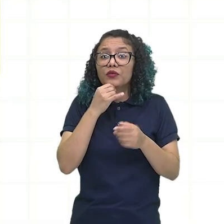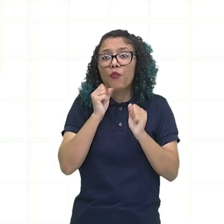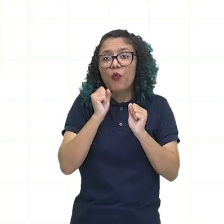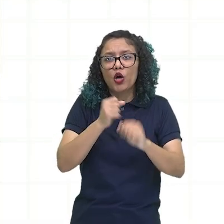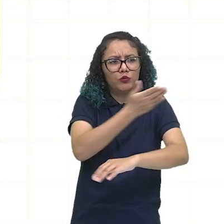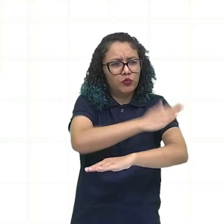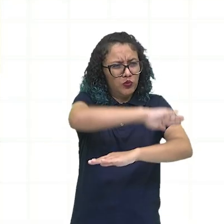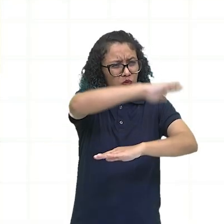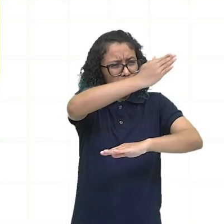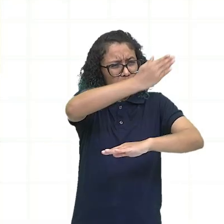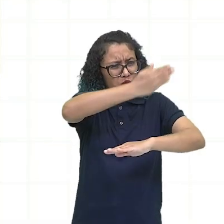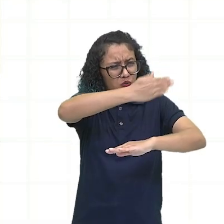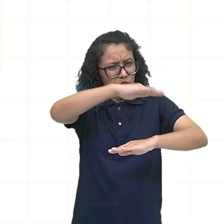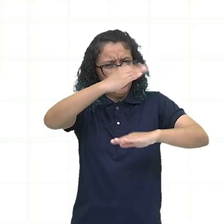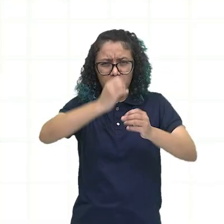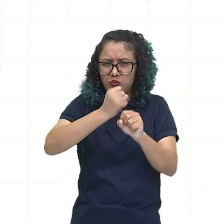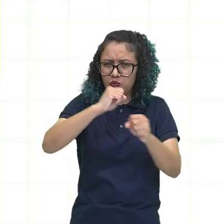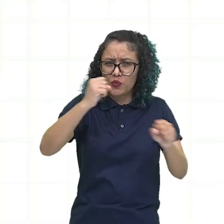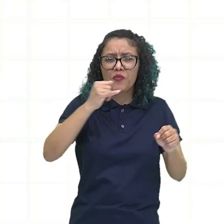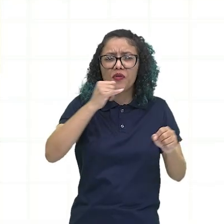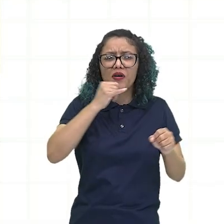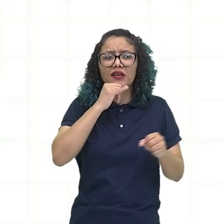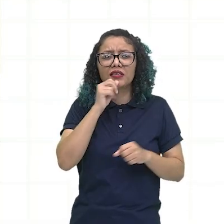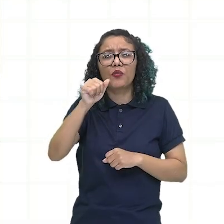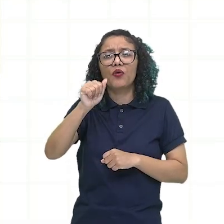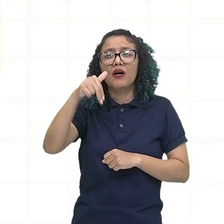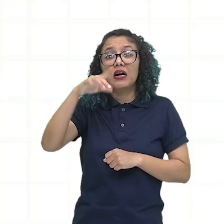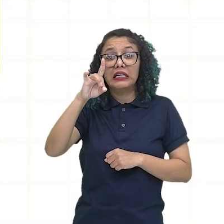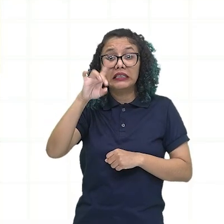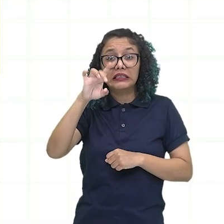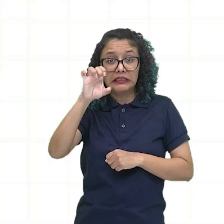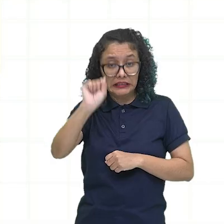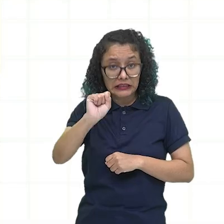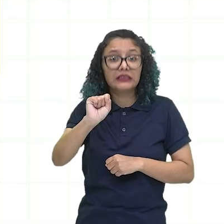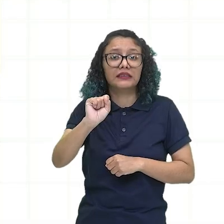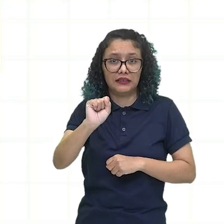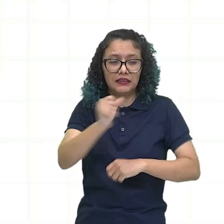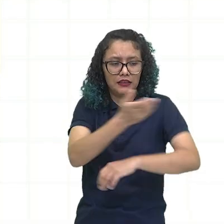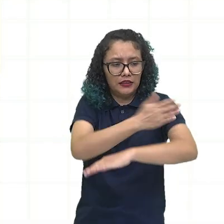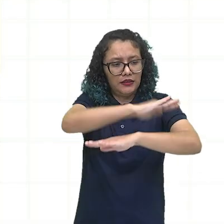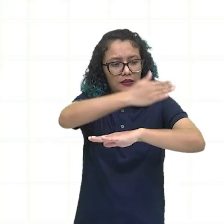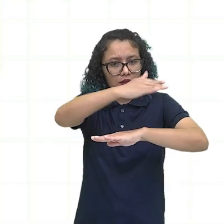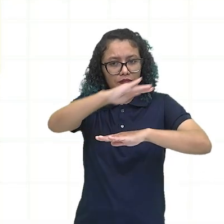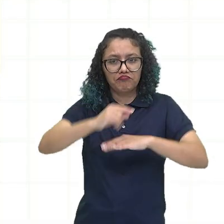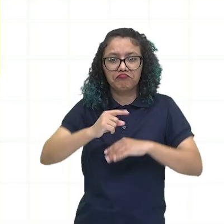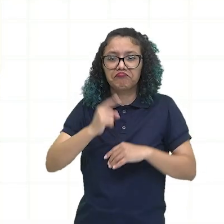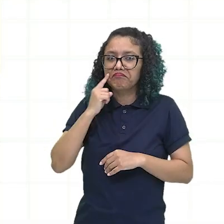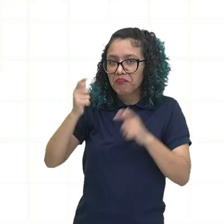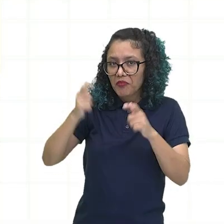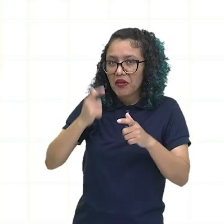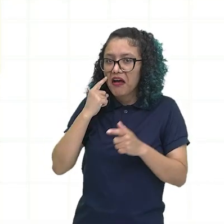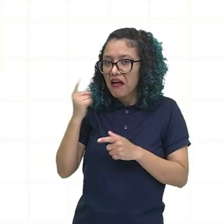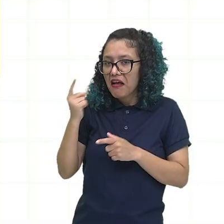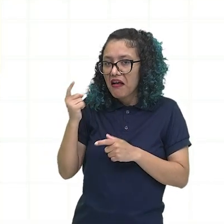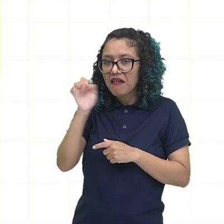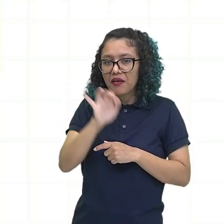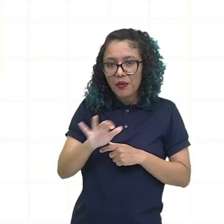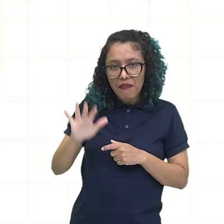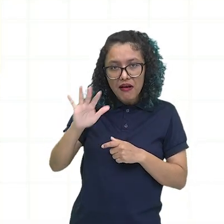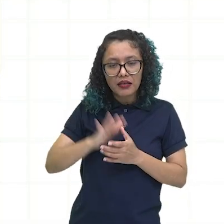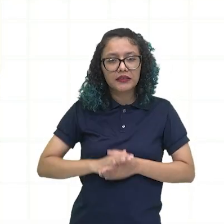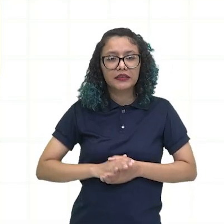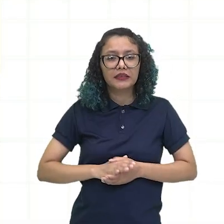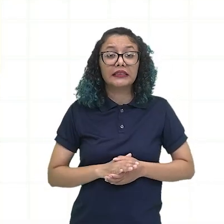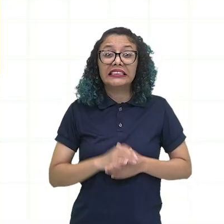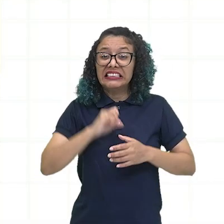ser encontradas como as Cordilheiras dos Andes, que tenho aqui mostrado para vocês onde eu estou. Então, quando as